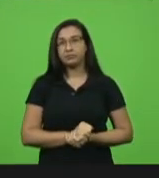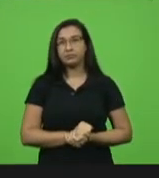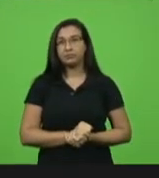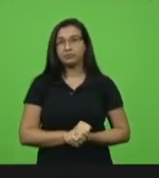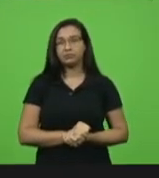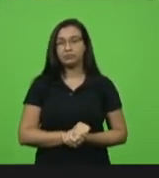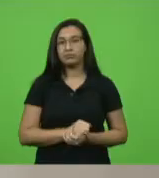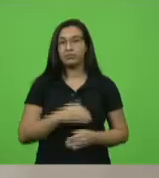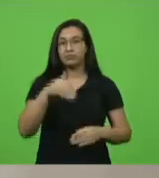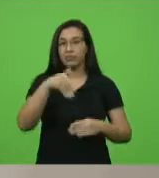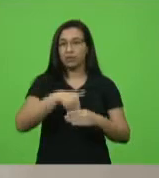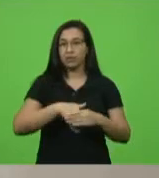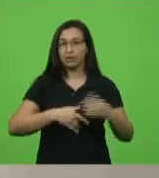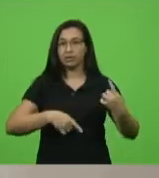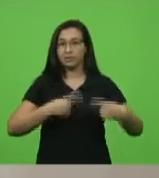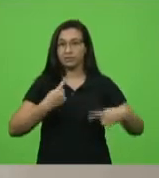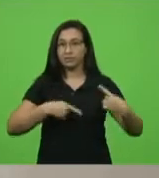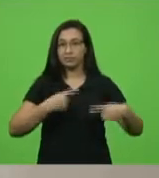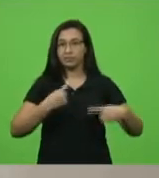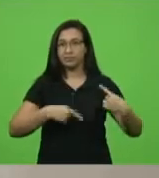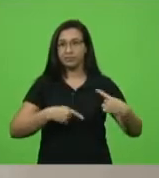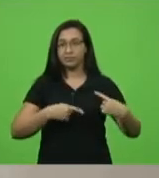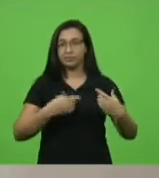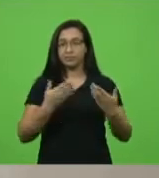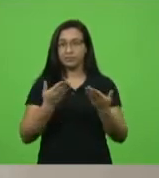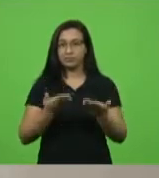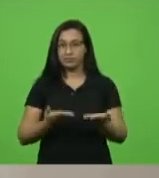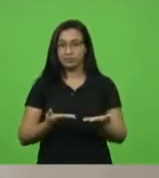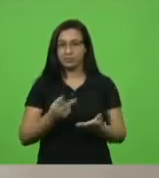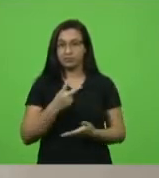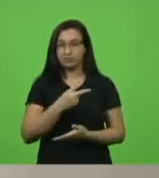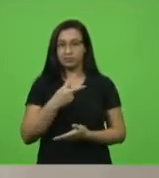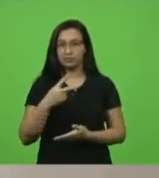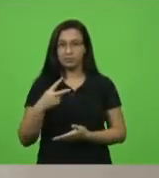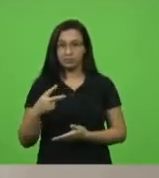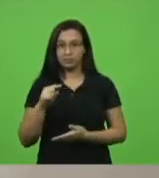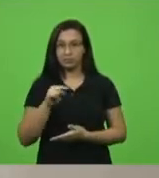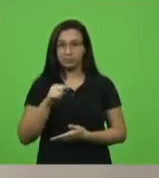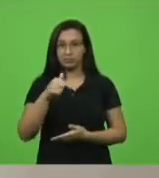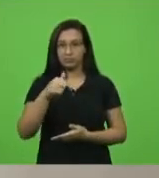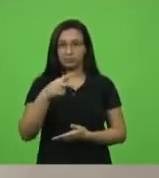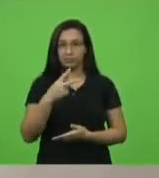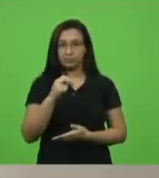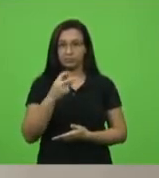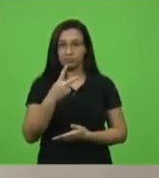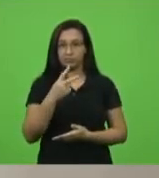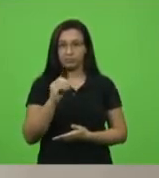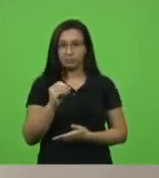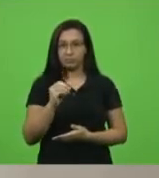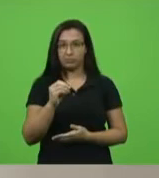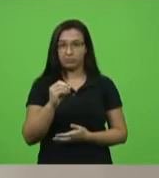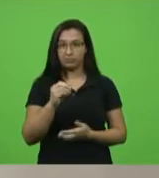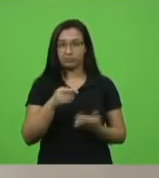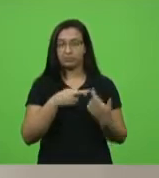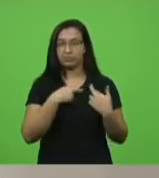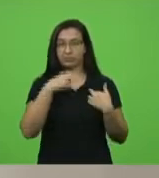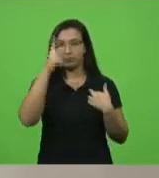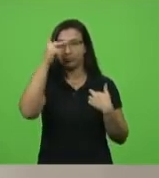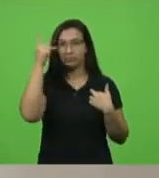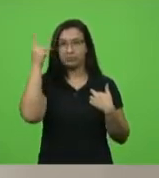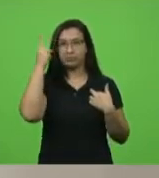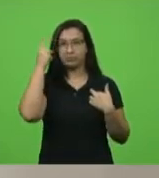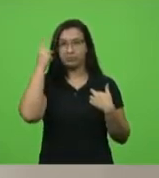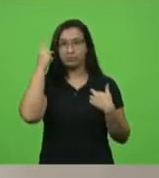Votação, discussão e votação em turno único do Projeto de Lei nº.7 de 2019. Autor, deputada Paulinha. Institui o Programa de Política de